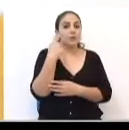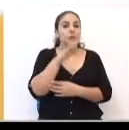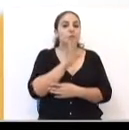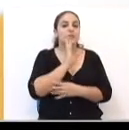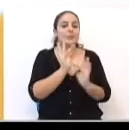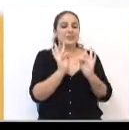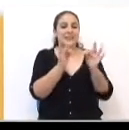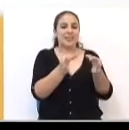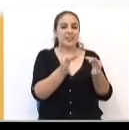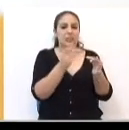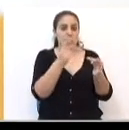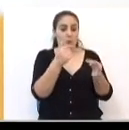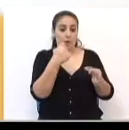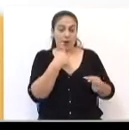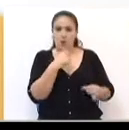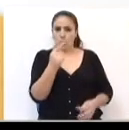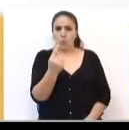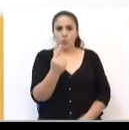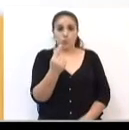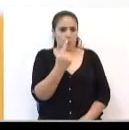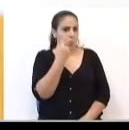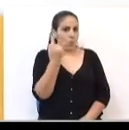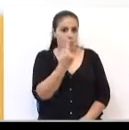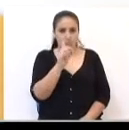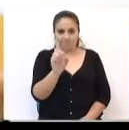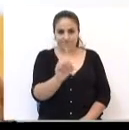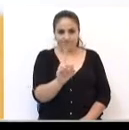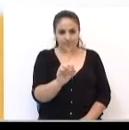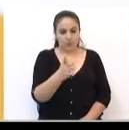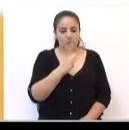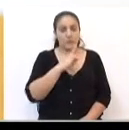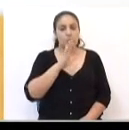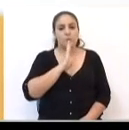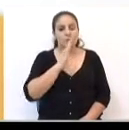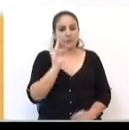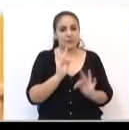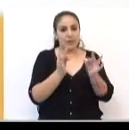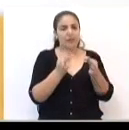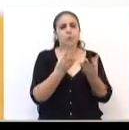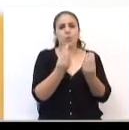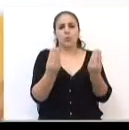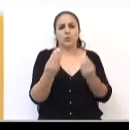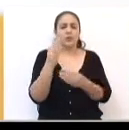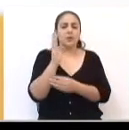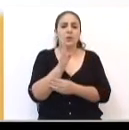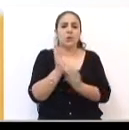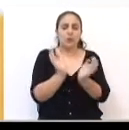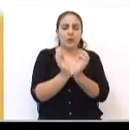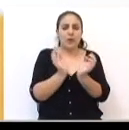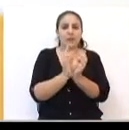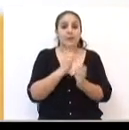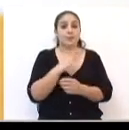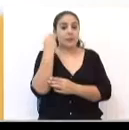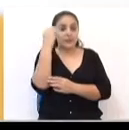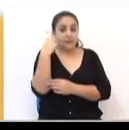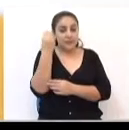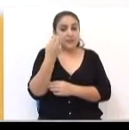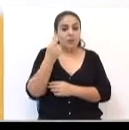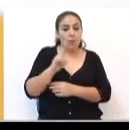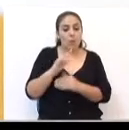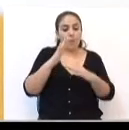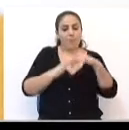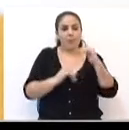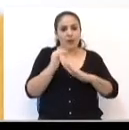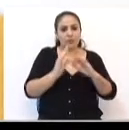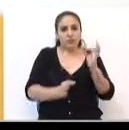Como também disse, não sou o único que detém esse conhecimento técnico, vários colegas têm pela experiência ou mesmo pela prática jurídica esse conhecimento técnico, seria até